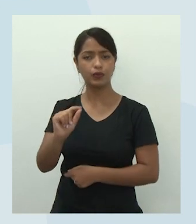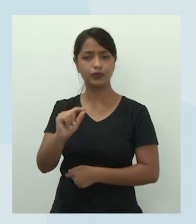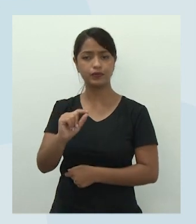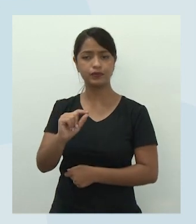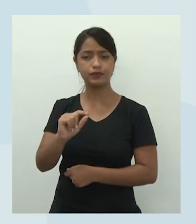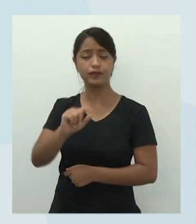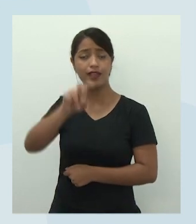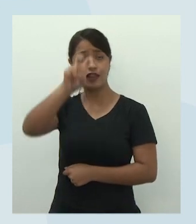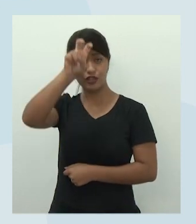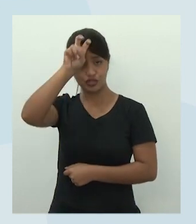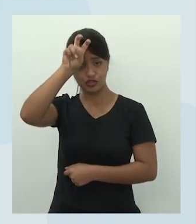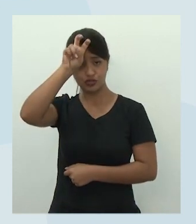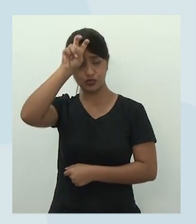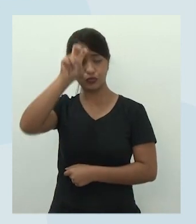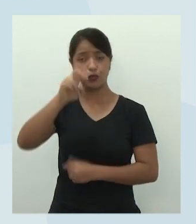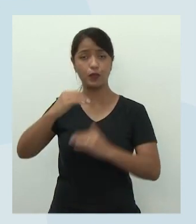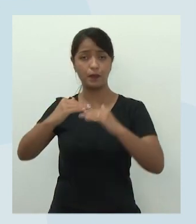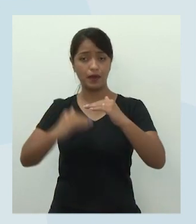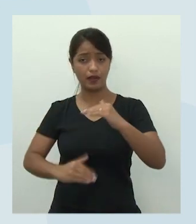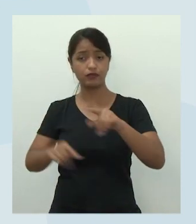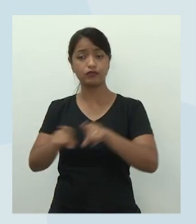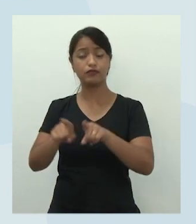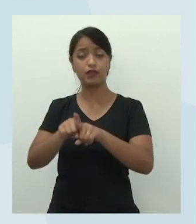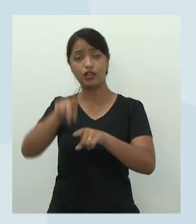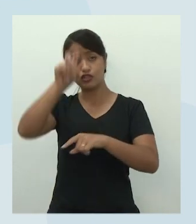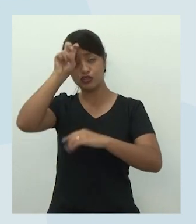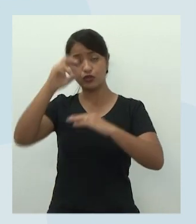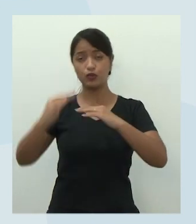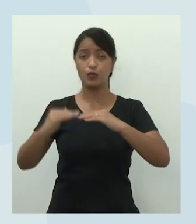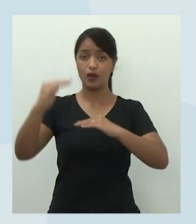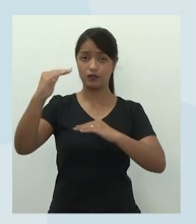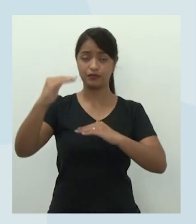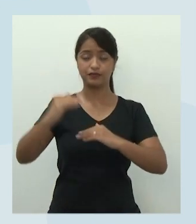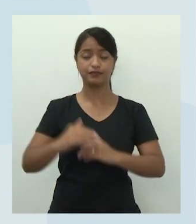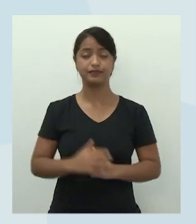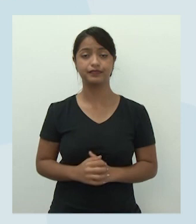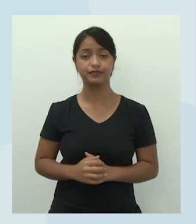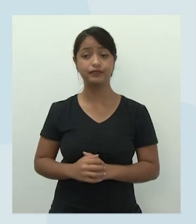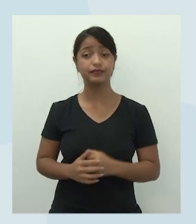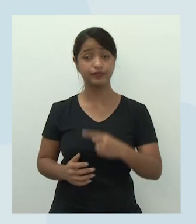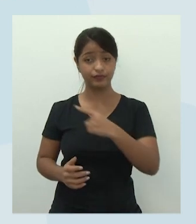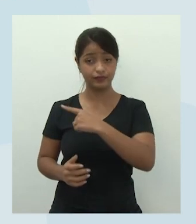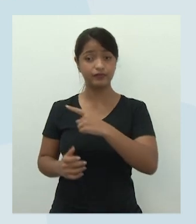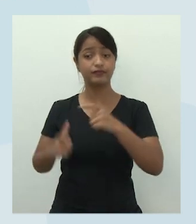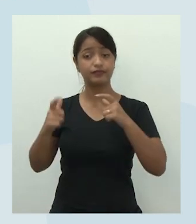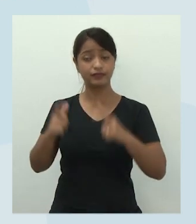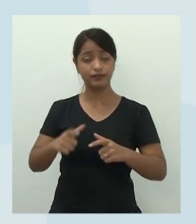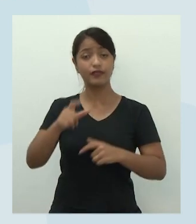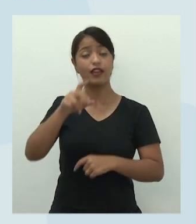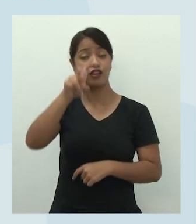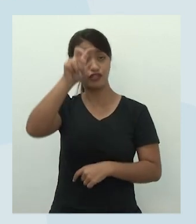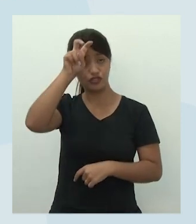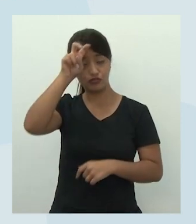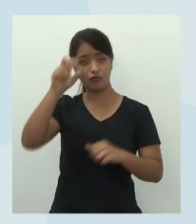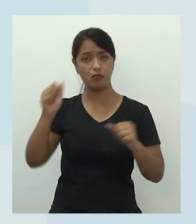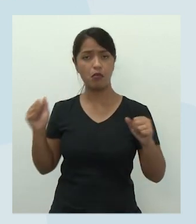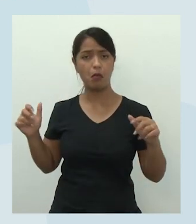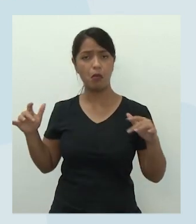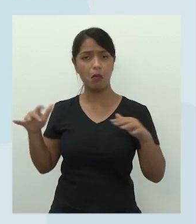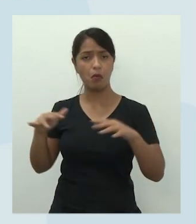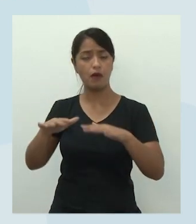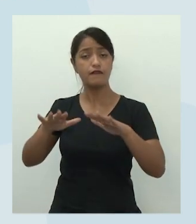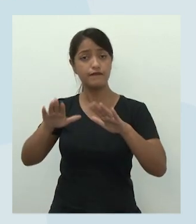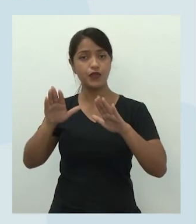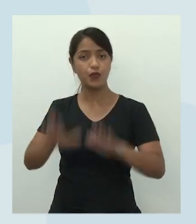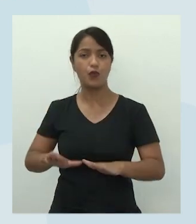Baixo Egito e o Alto Egito. Então, é isso mesmo, foi ali que o Egito, a civilização egípcia, se